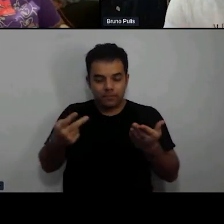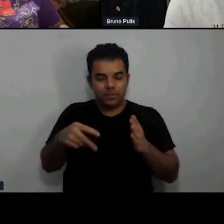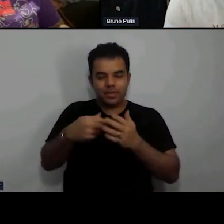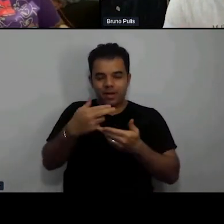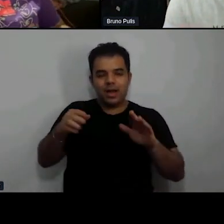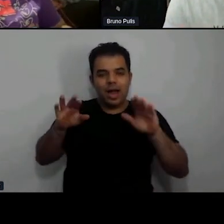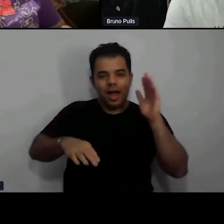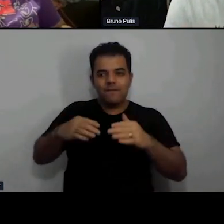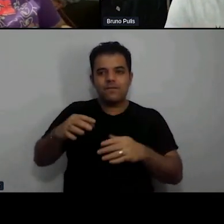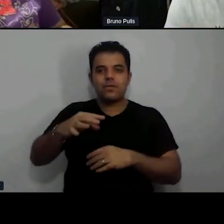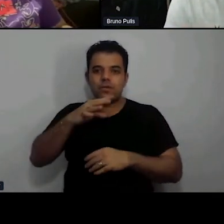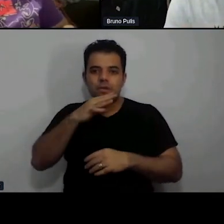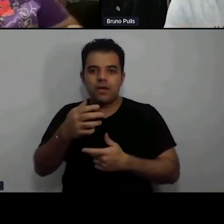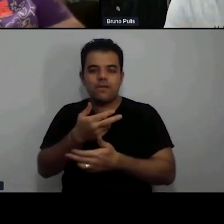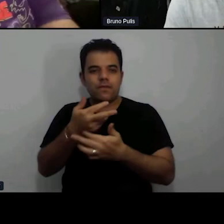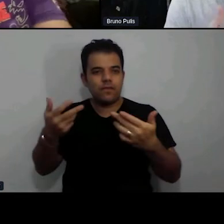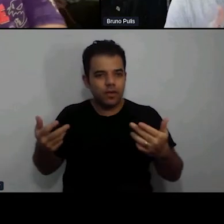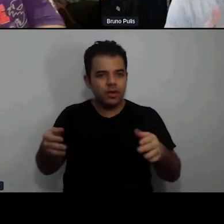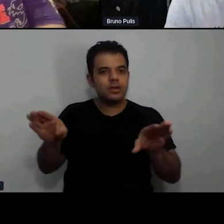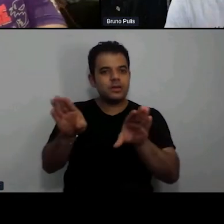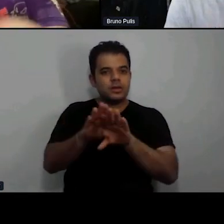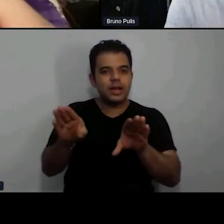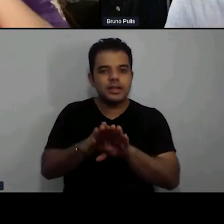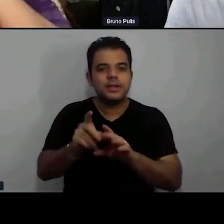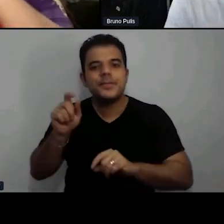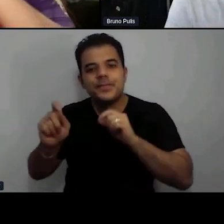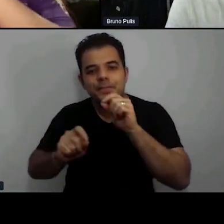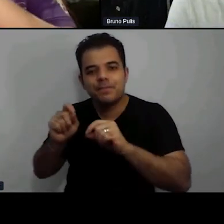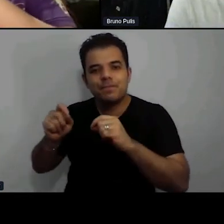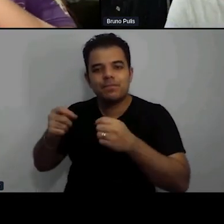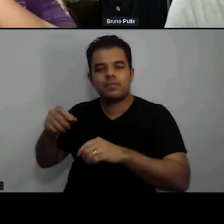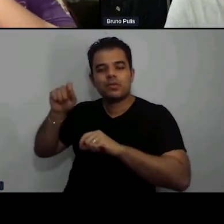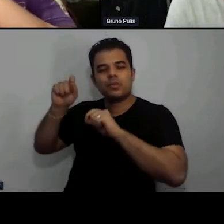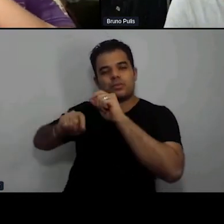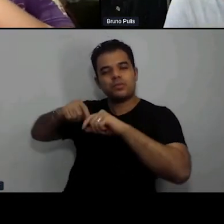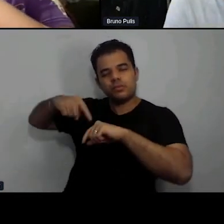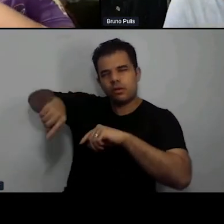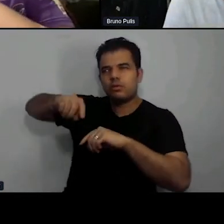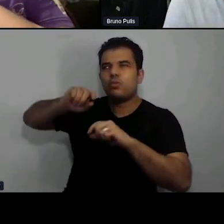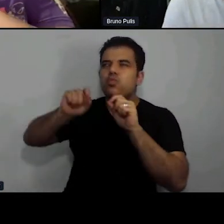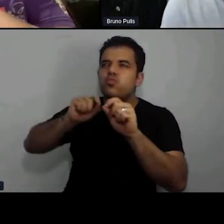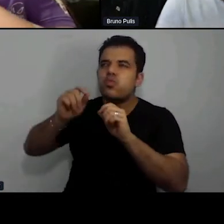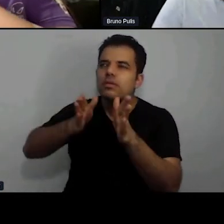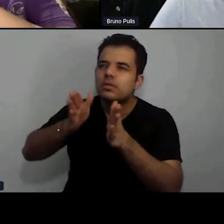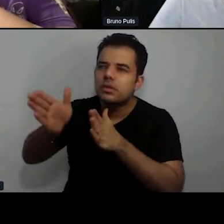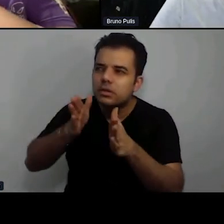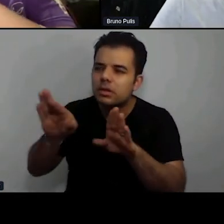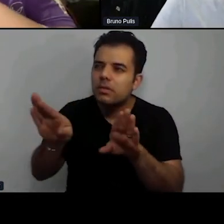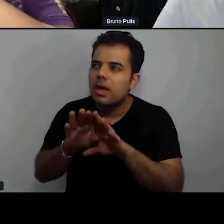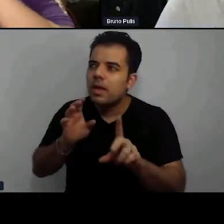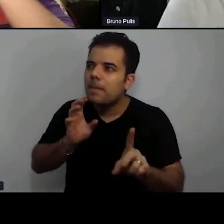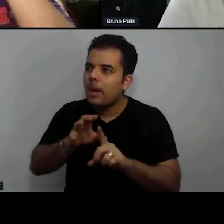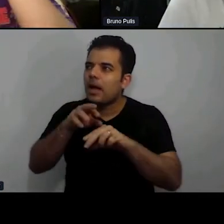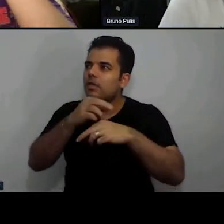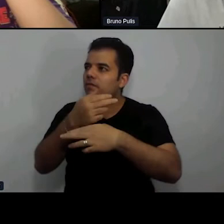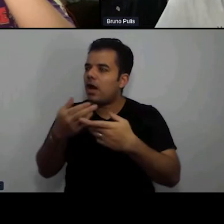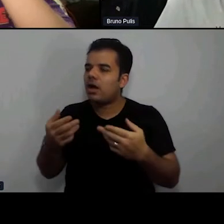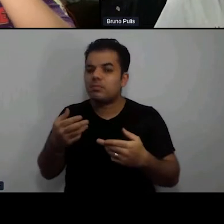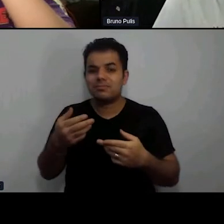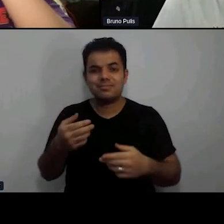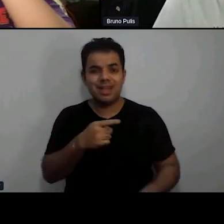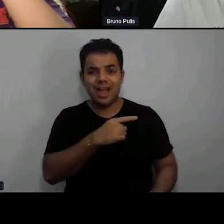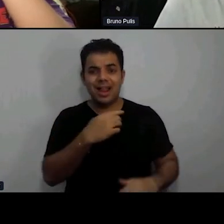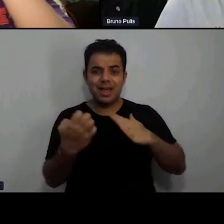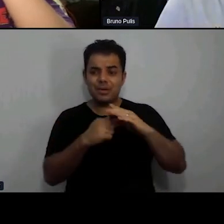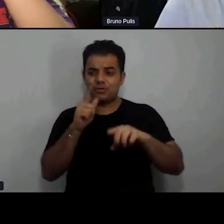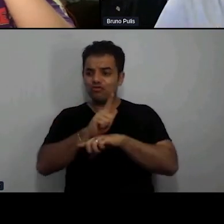da causa, não sabe quais são as implicações que tem acessibilidade, né, e os impactos que tem nisso, ela vai falar